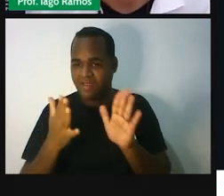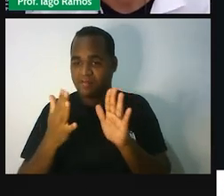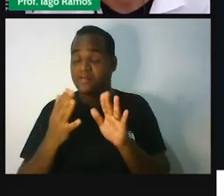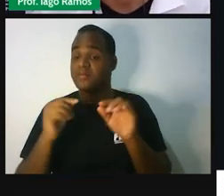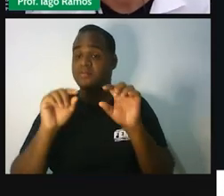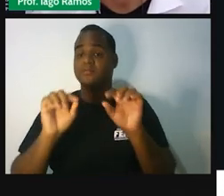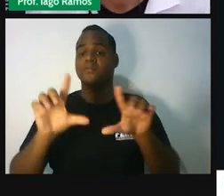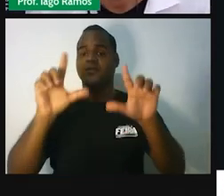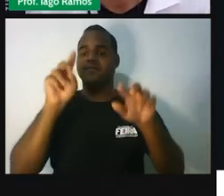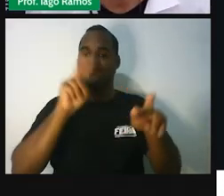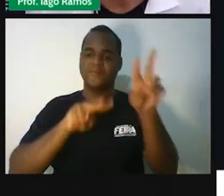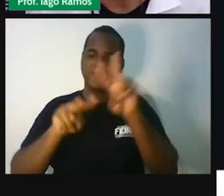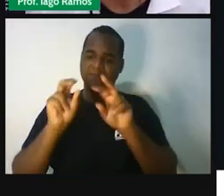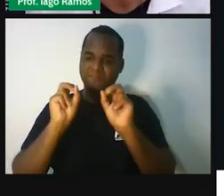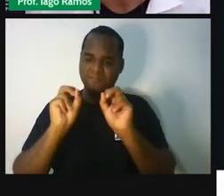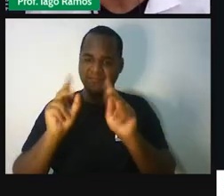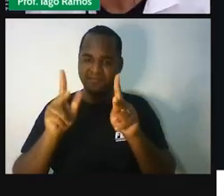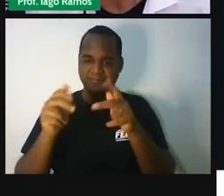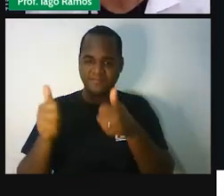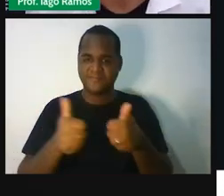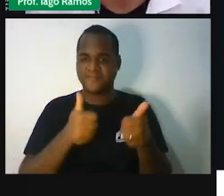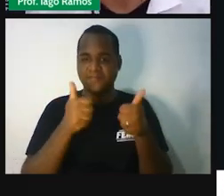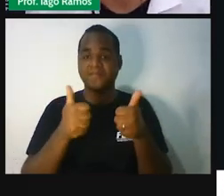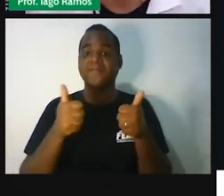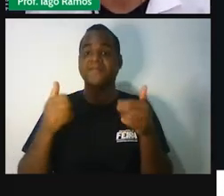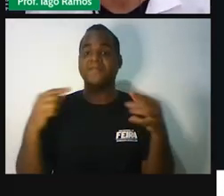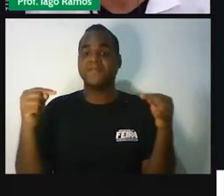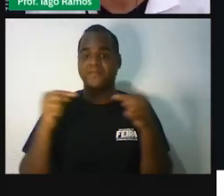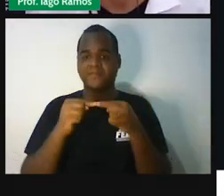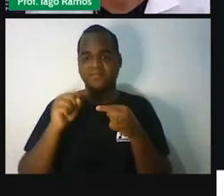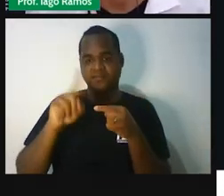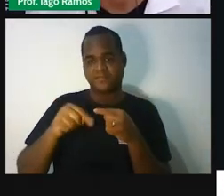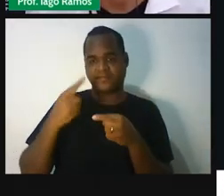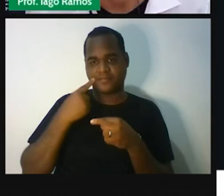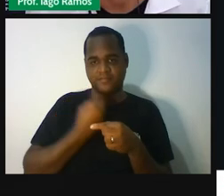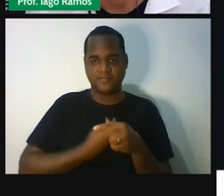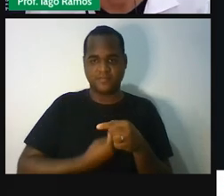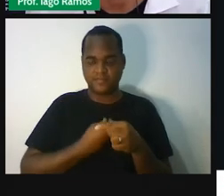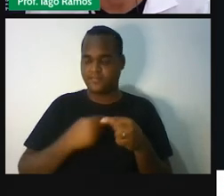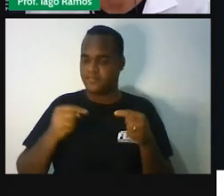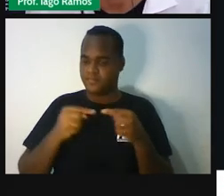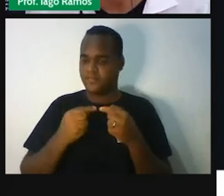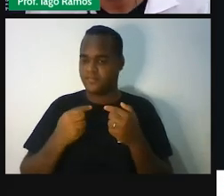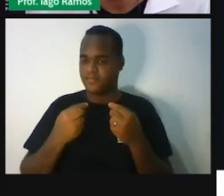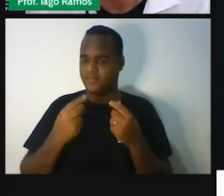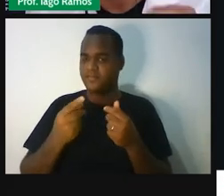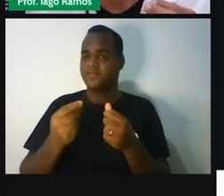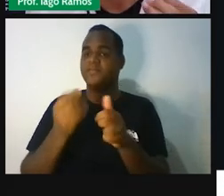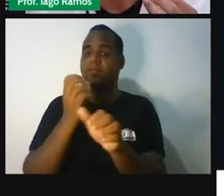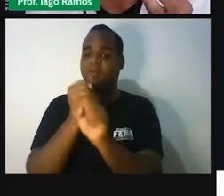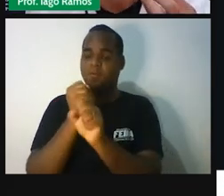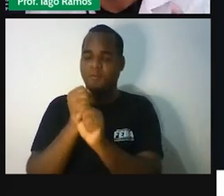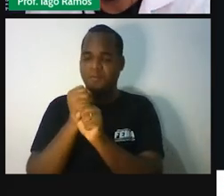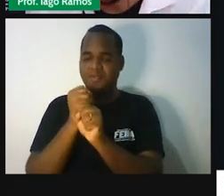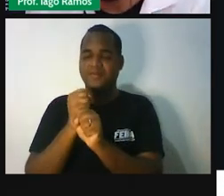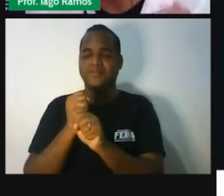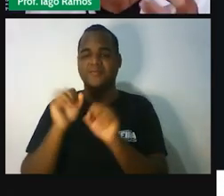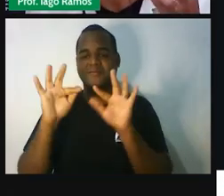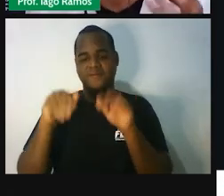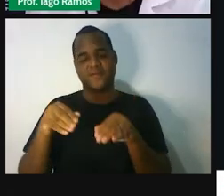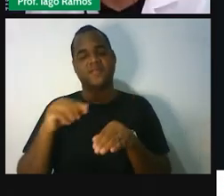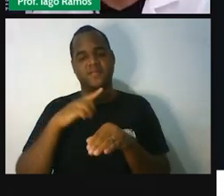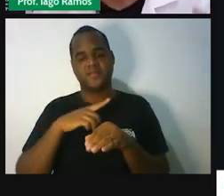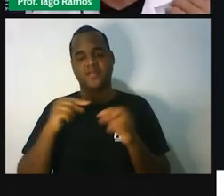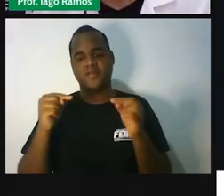no quadro virtual, certo? E aplicar esse princípio fundamental da contagem, né? É fazer a